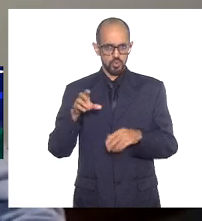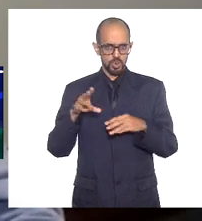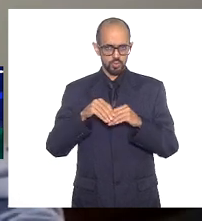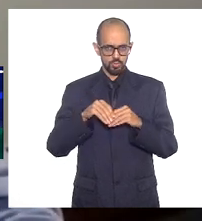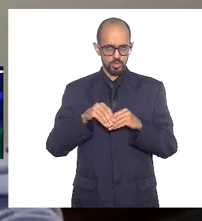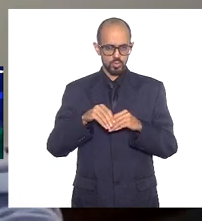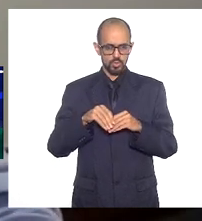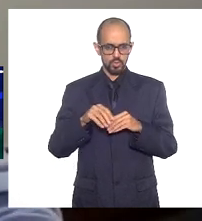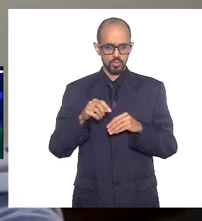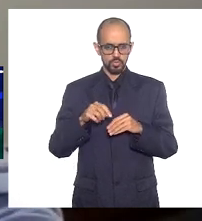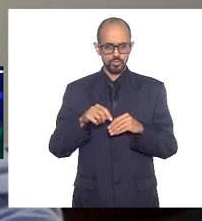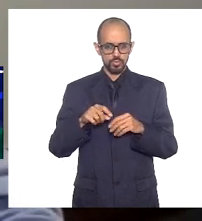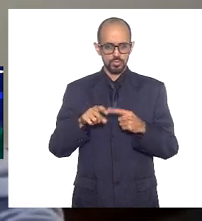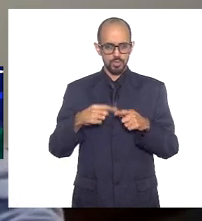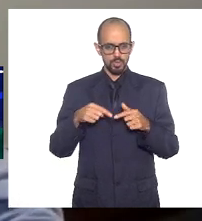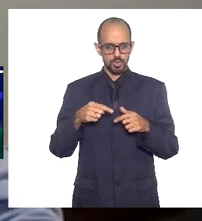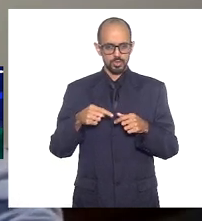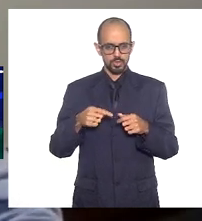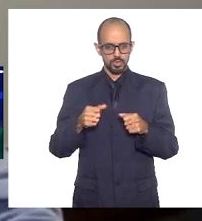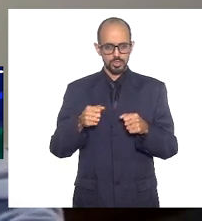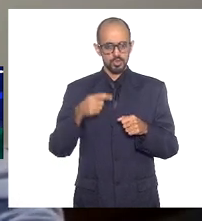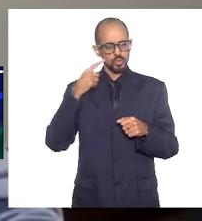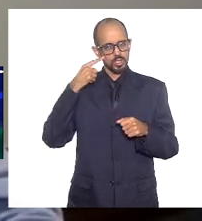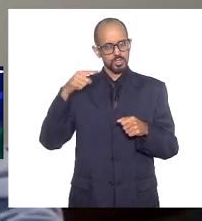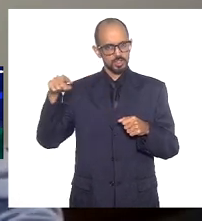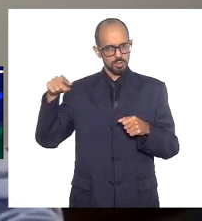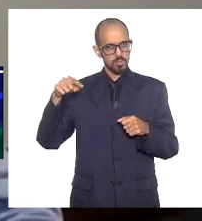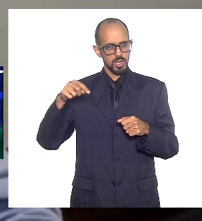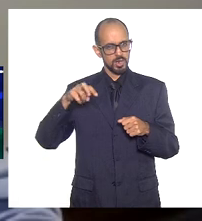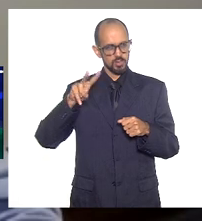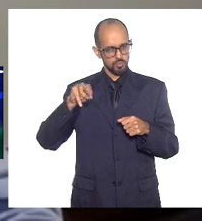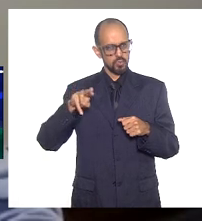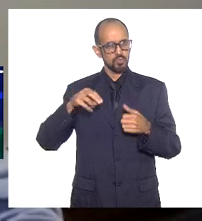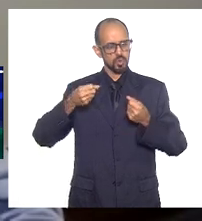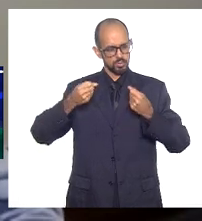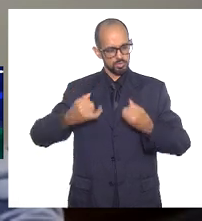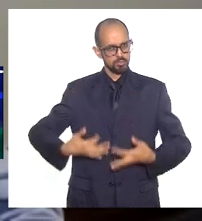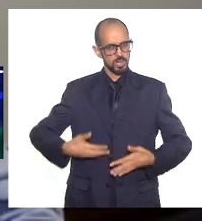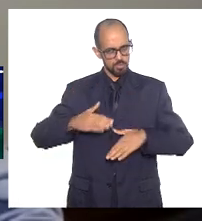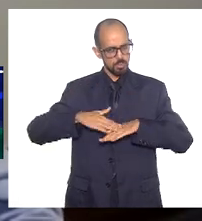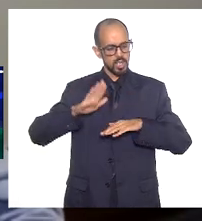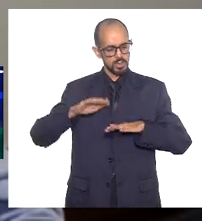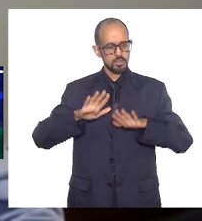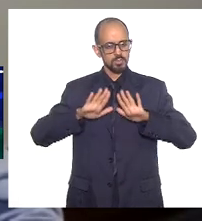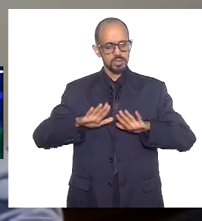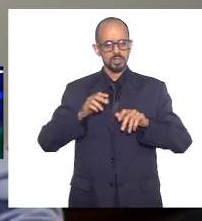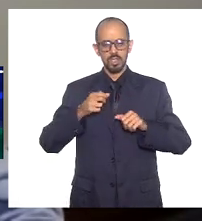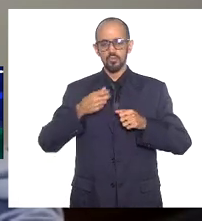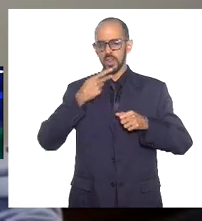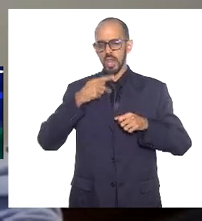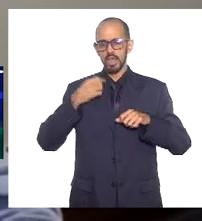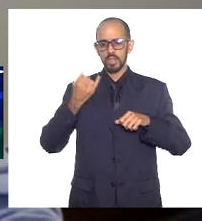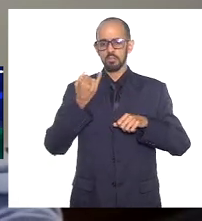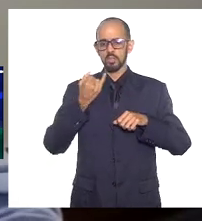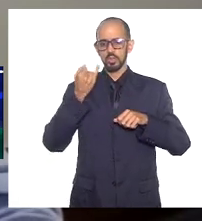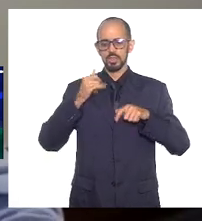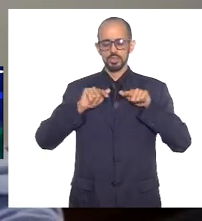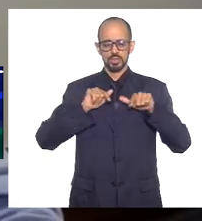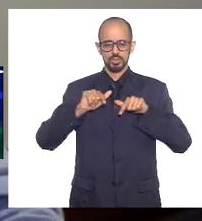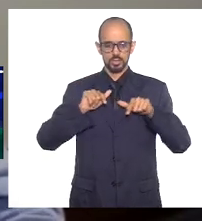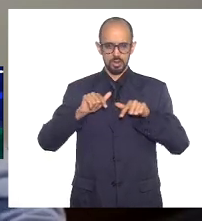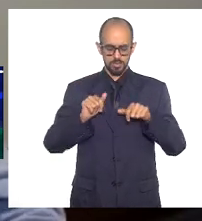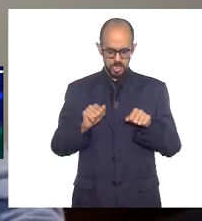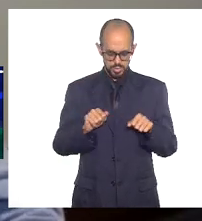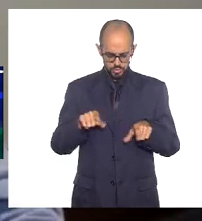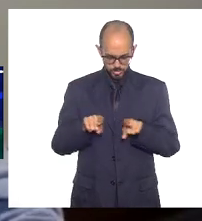uma discussão mais detalhada sobre isso ao longo desta semana amanhã ou quinta-feira mas eu quero ressaltar a importância deste trabalho a importância do